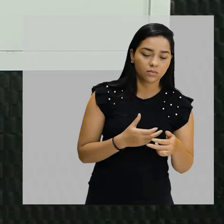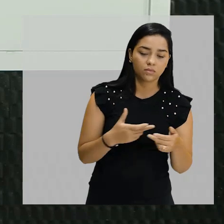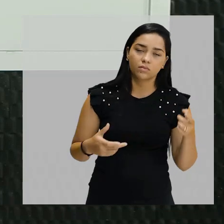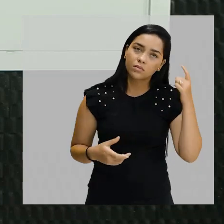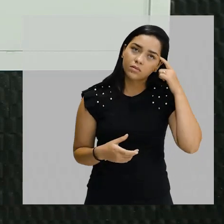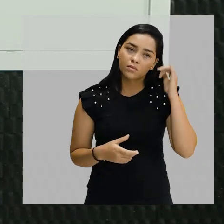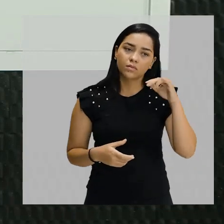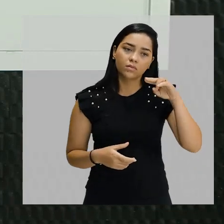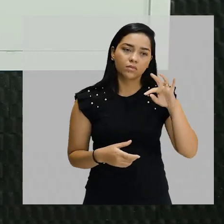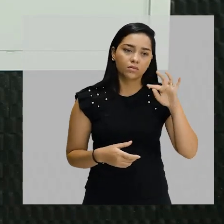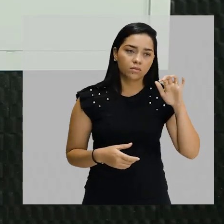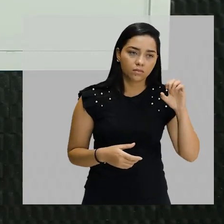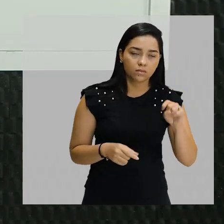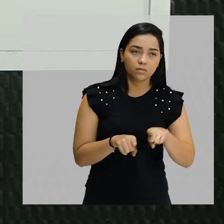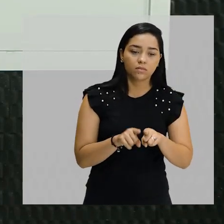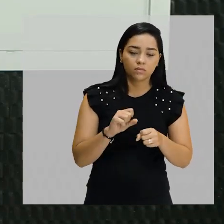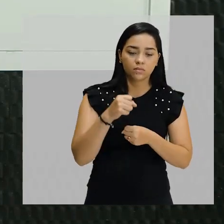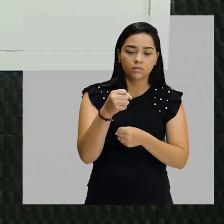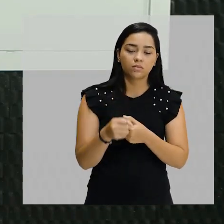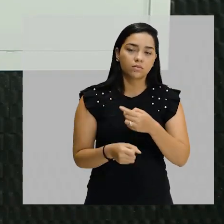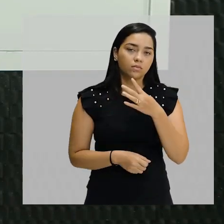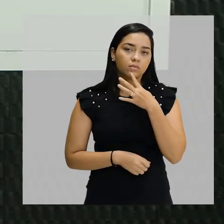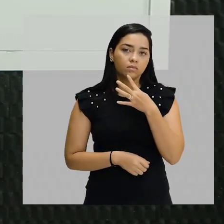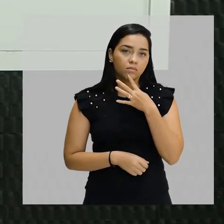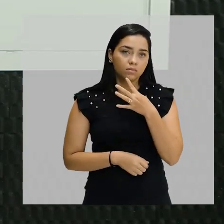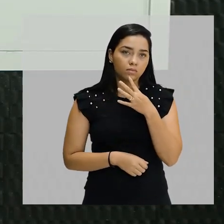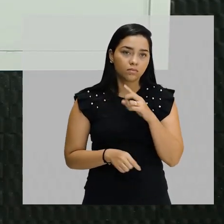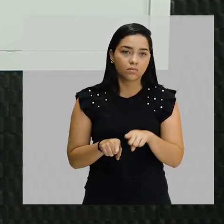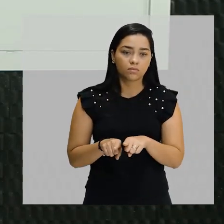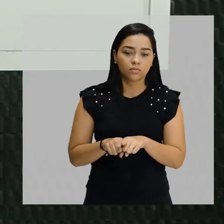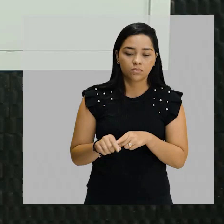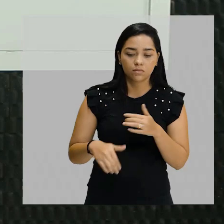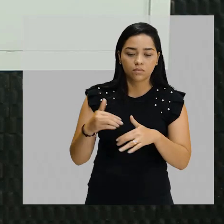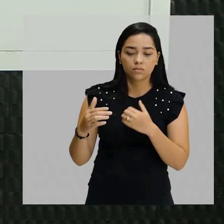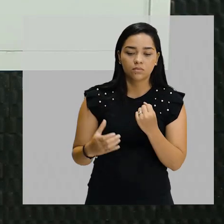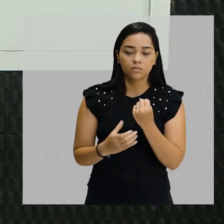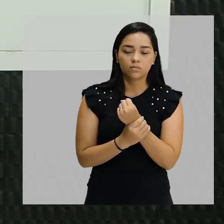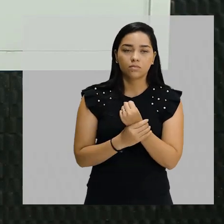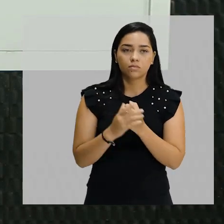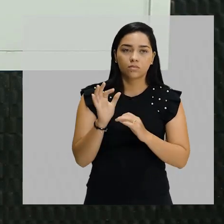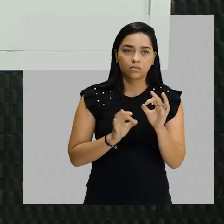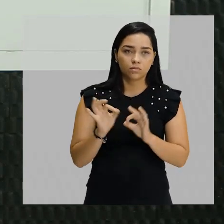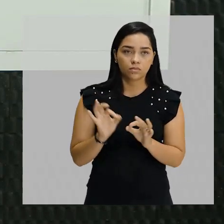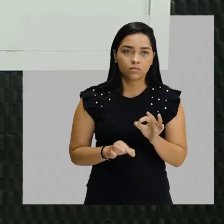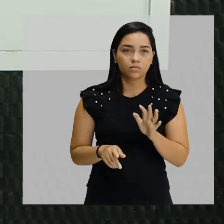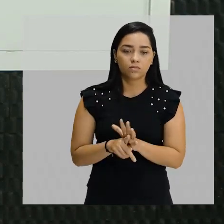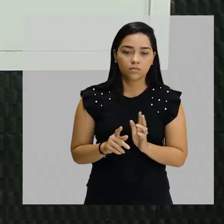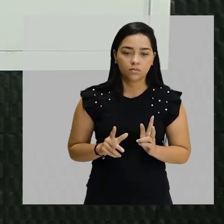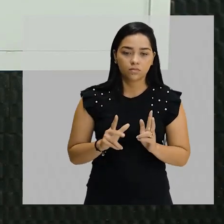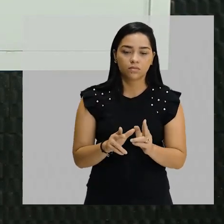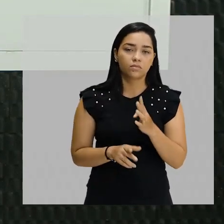ideias inatas como a defesa do conhecimento a partir de um processo seguro de elaboração deste mesmo